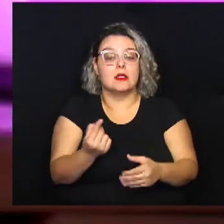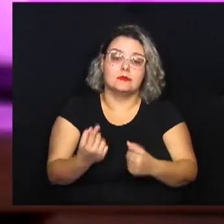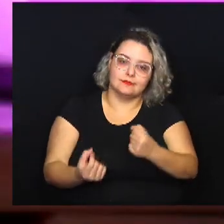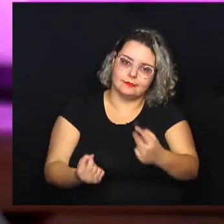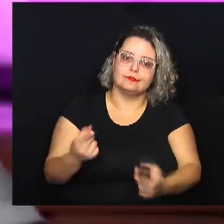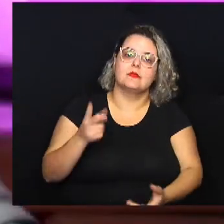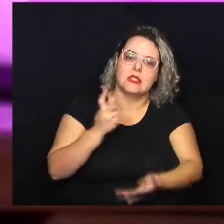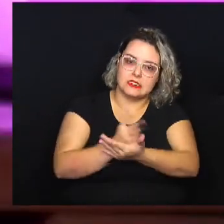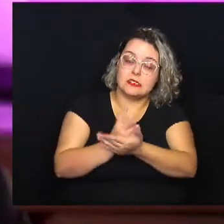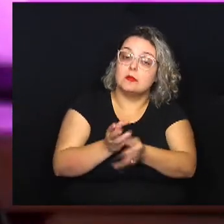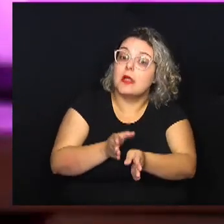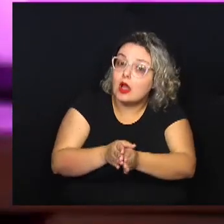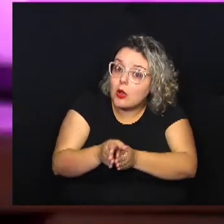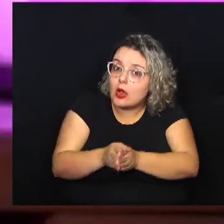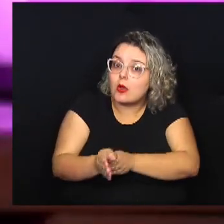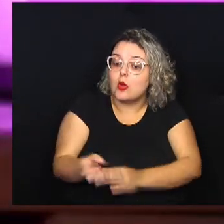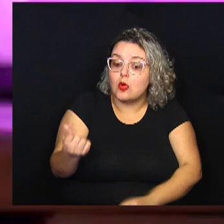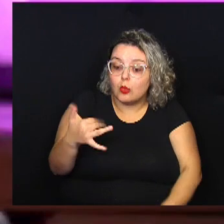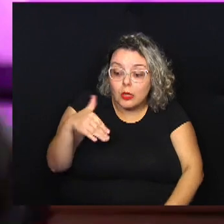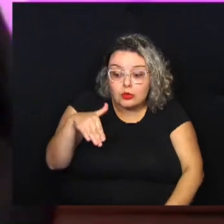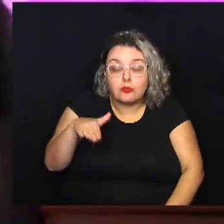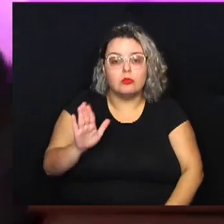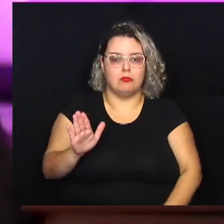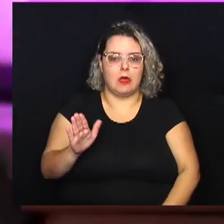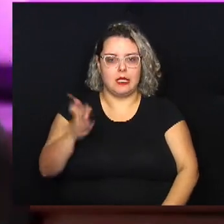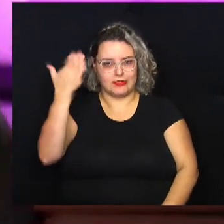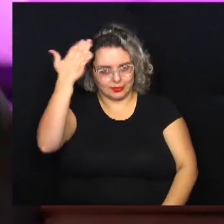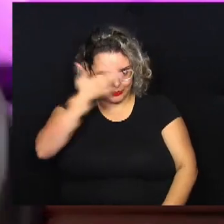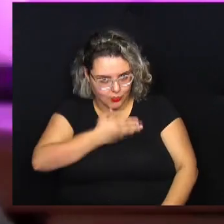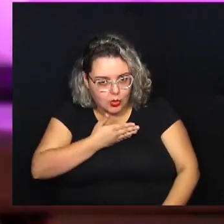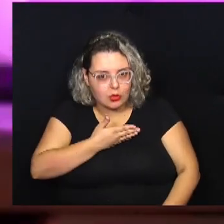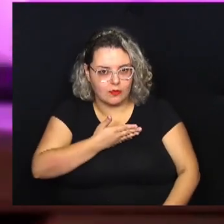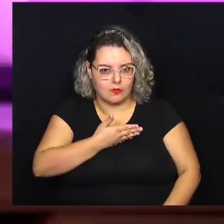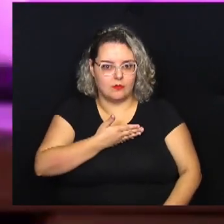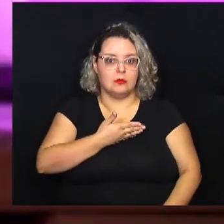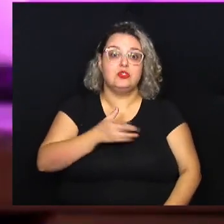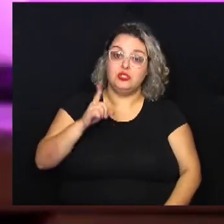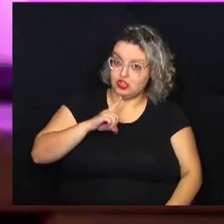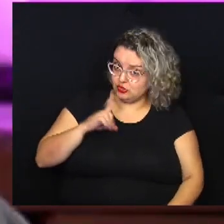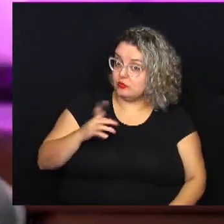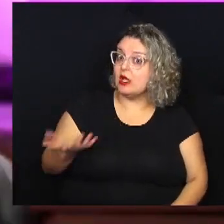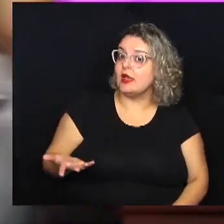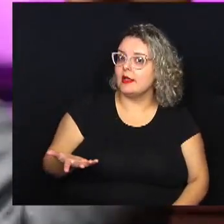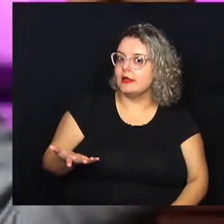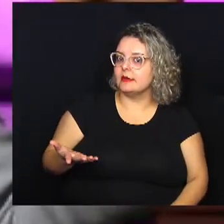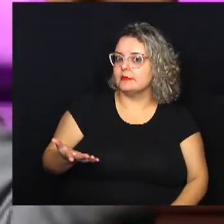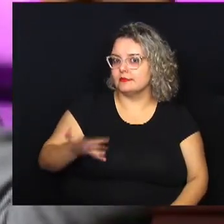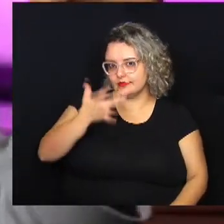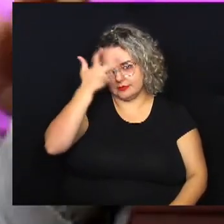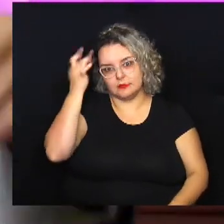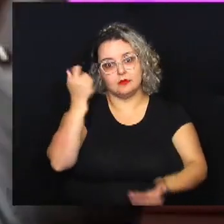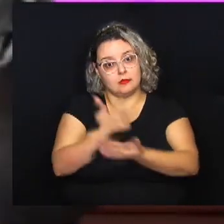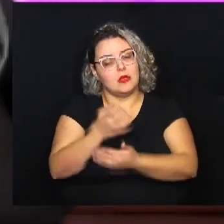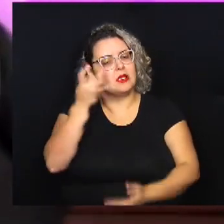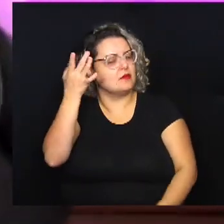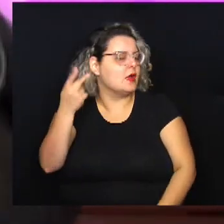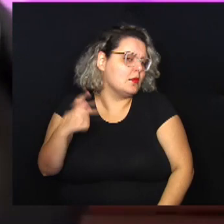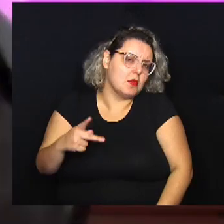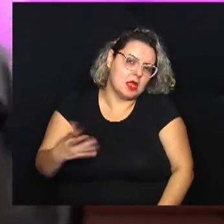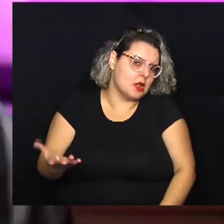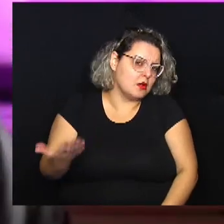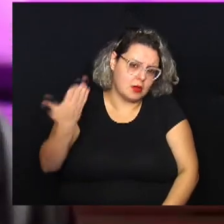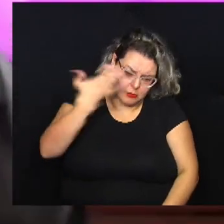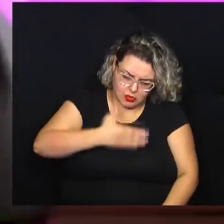sempre recomenda que quanto mais comprovantes o consumidor tiver, mais fácil vai ser para ele provar que